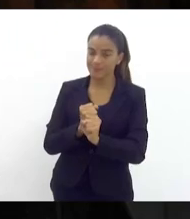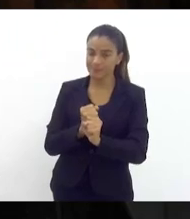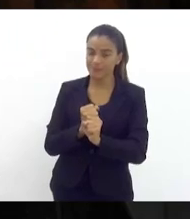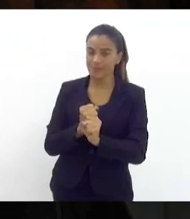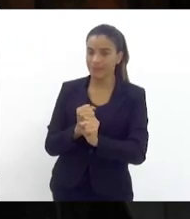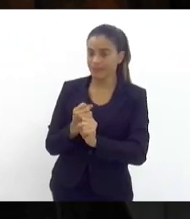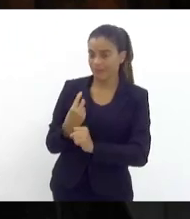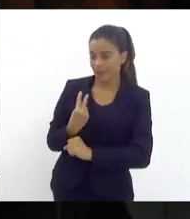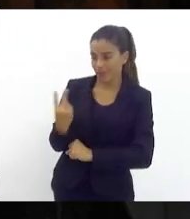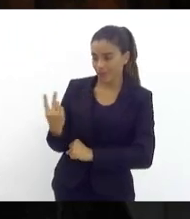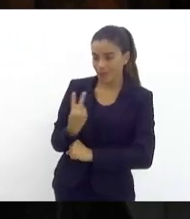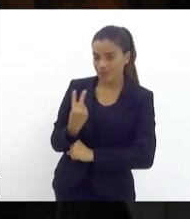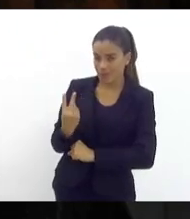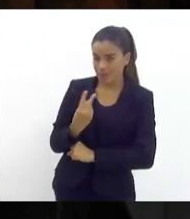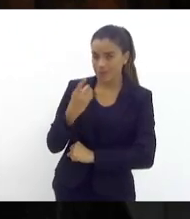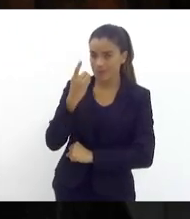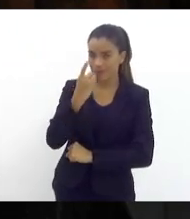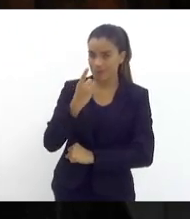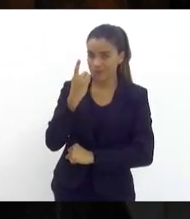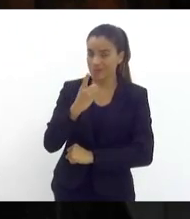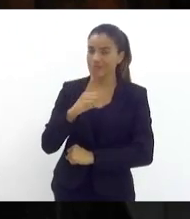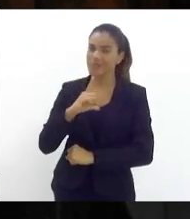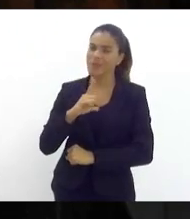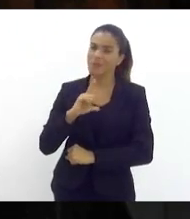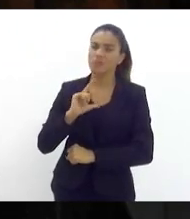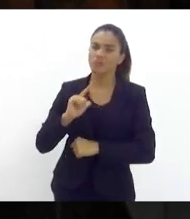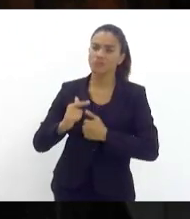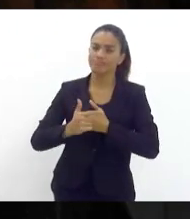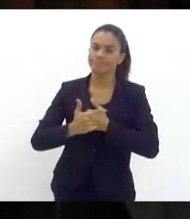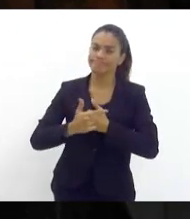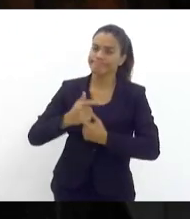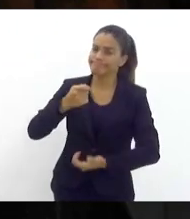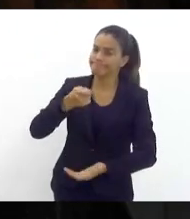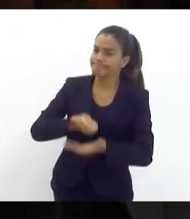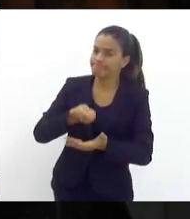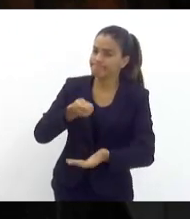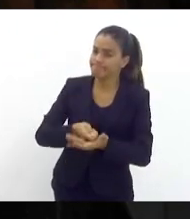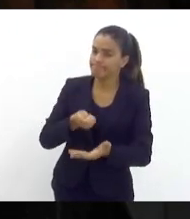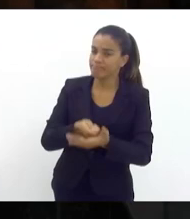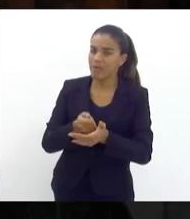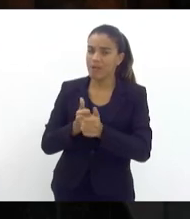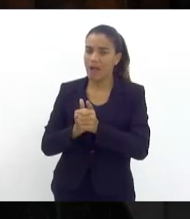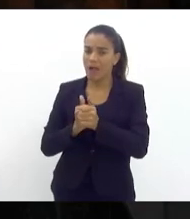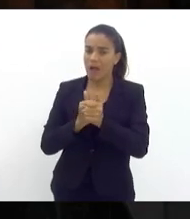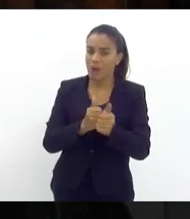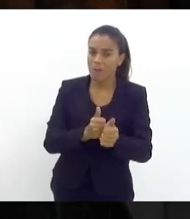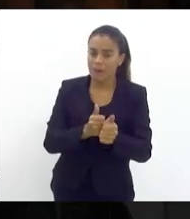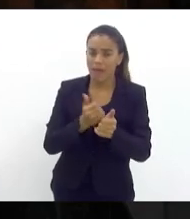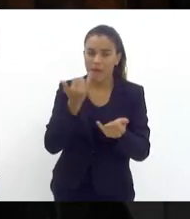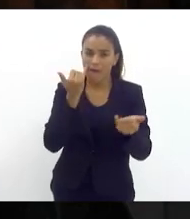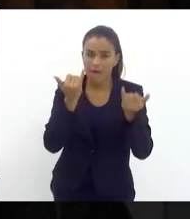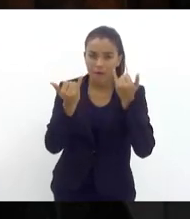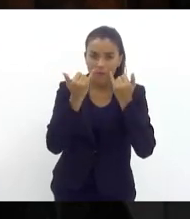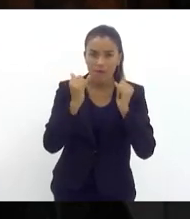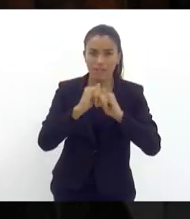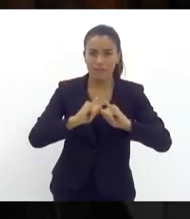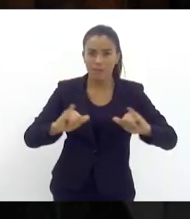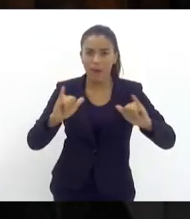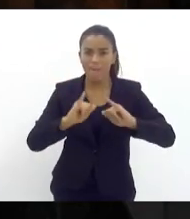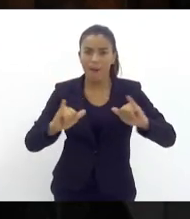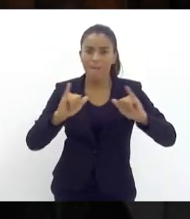nós deputados que temos obrigação de acompanhar todo o noticiário